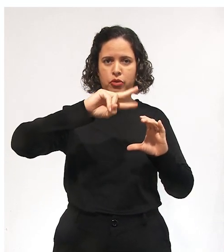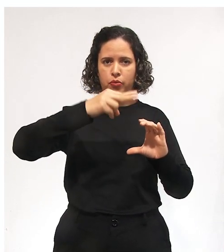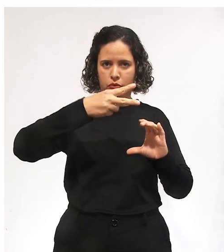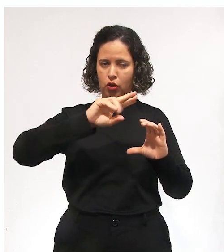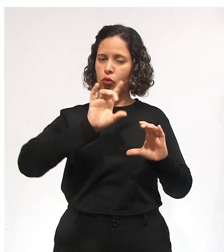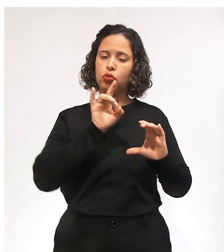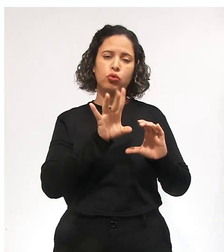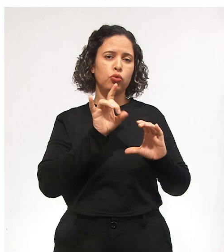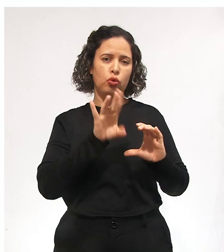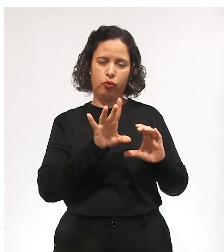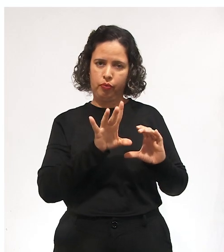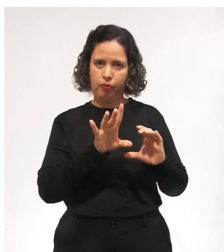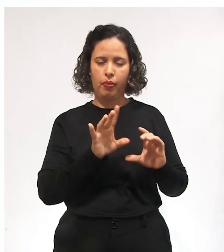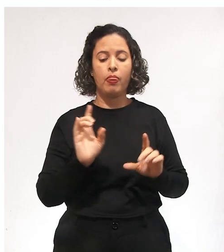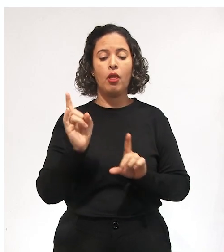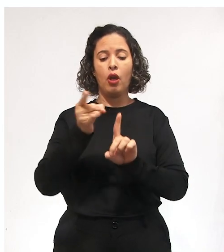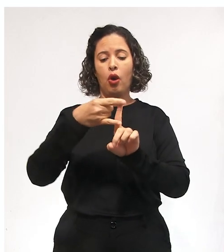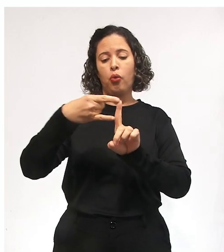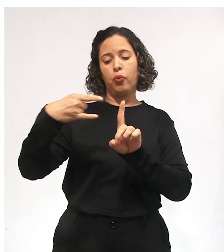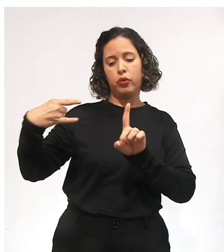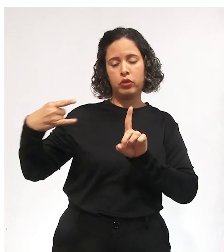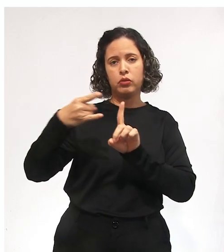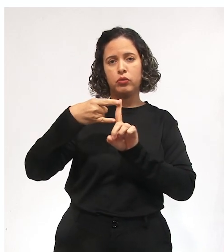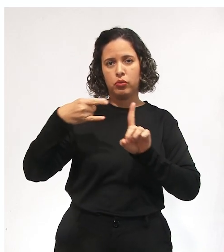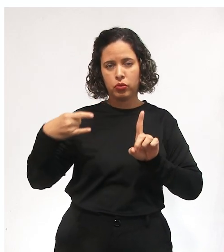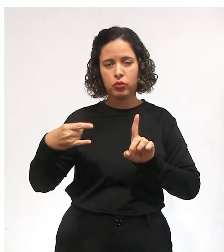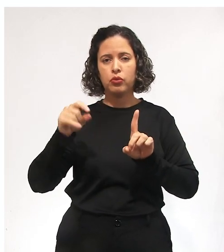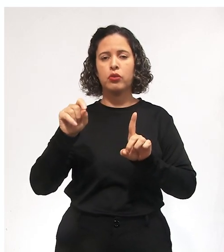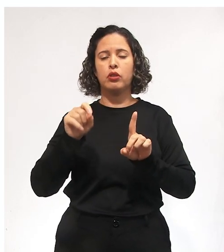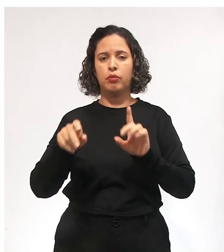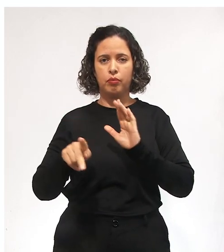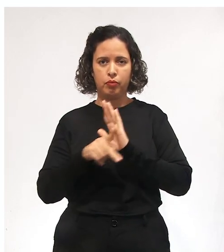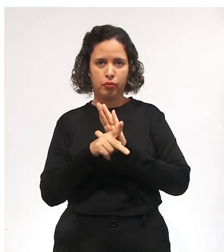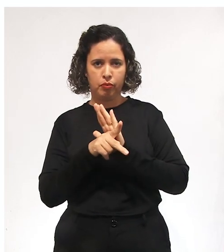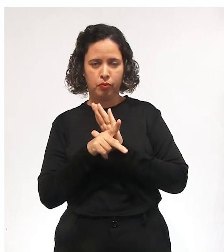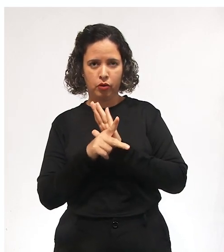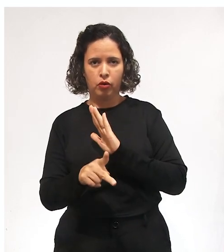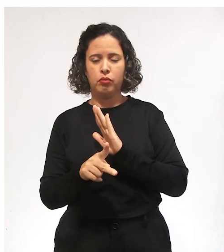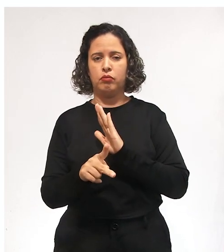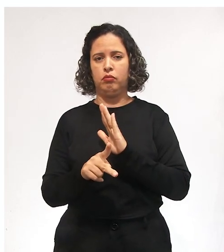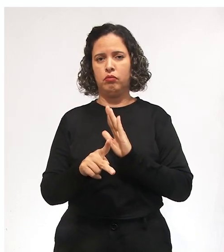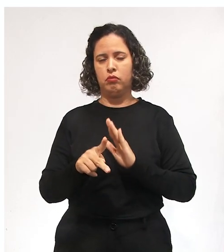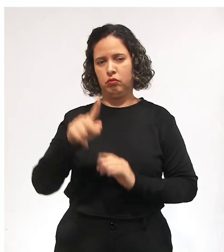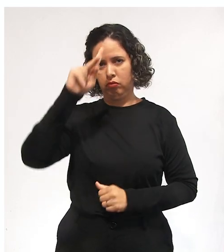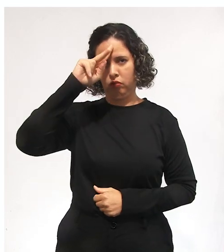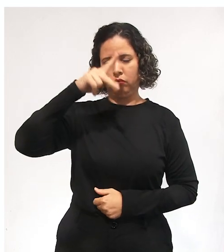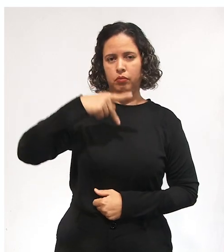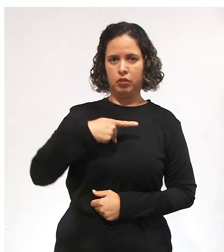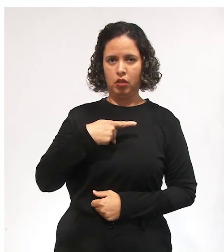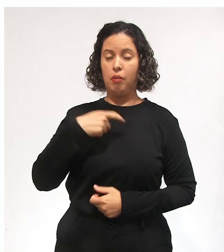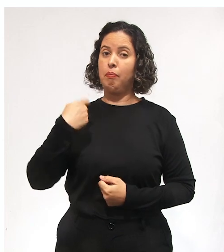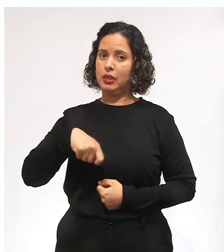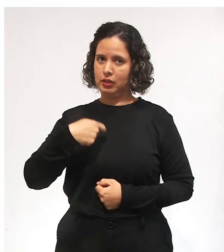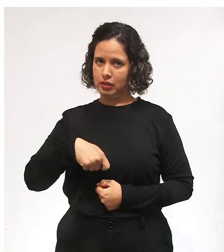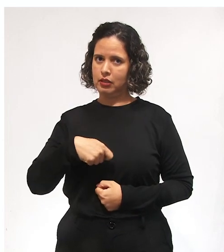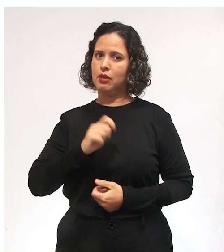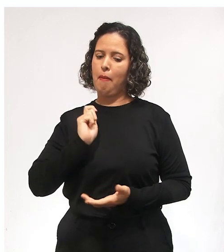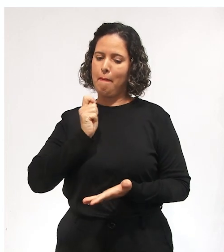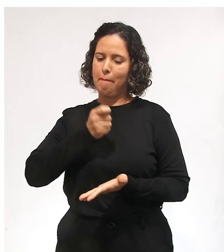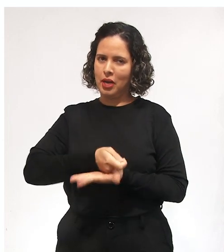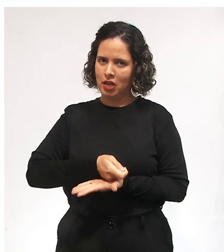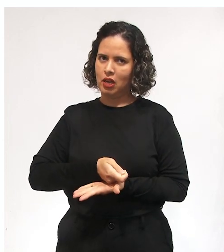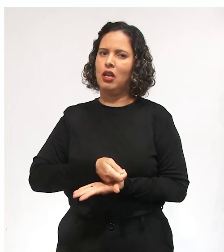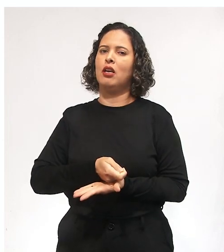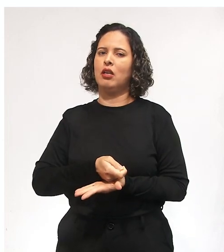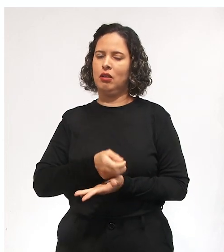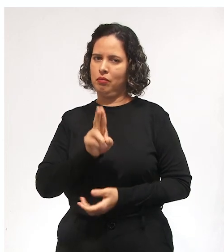falar. O Windows é uma plataforma, né, um sistema operacional proprietário, a gente tem que pagar, usar uma